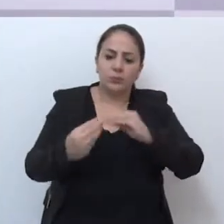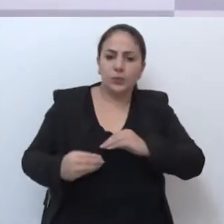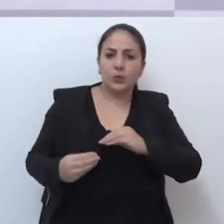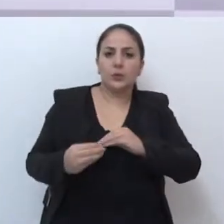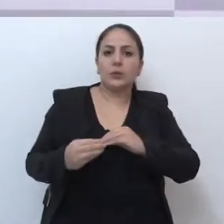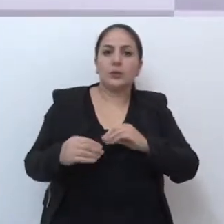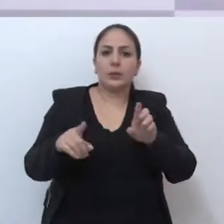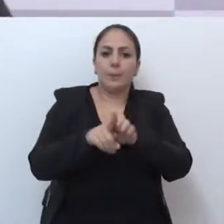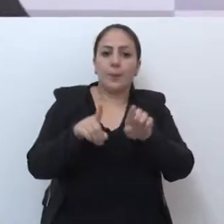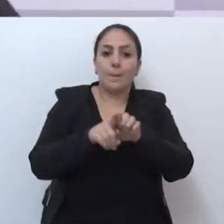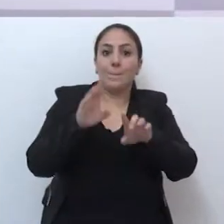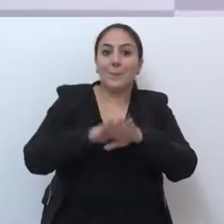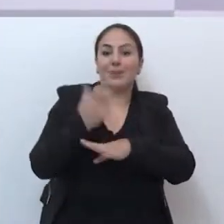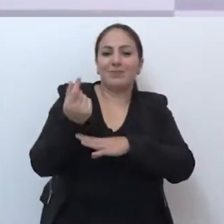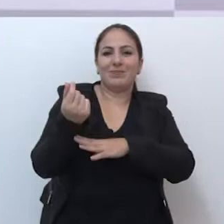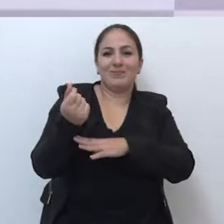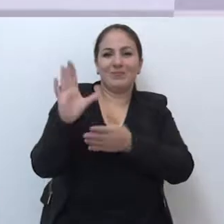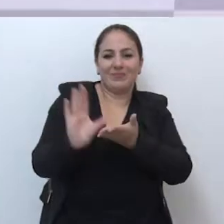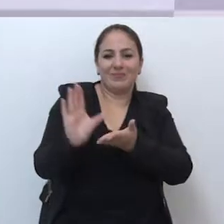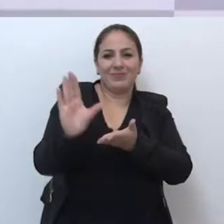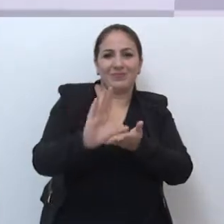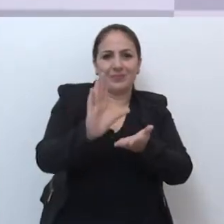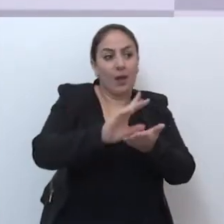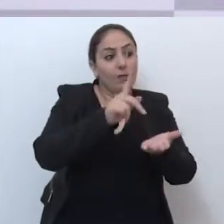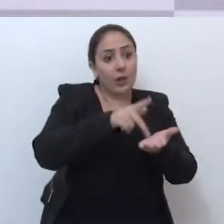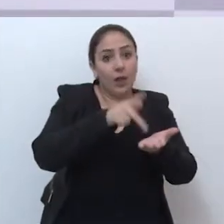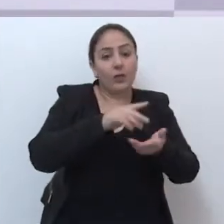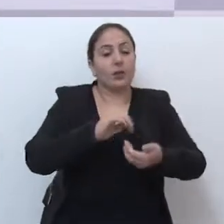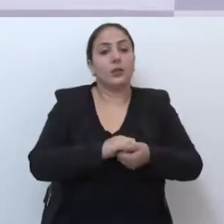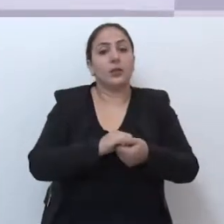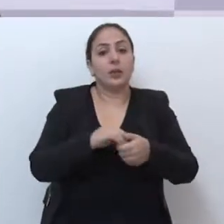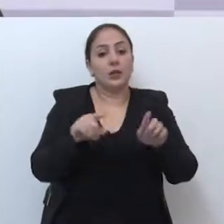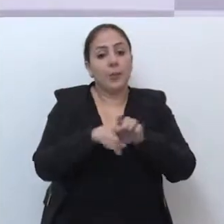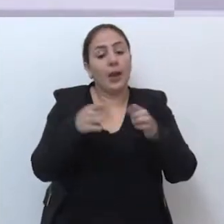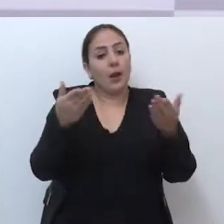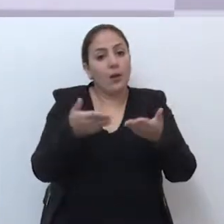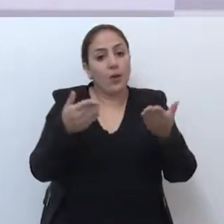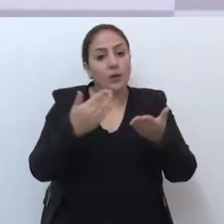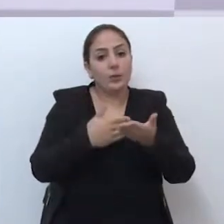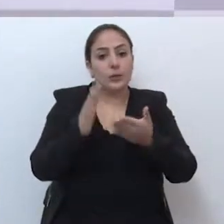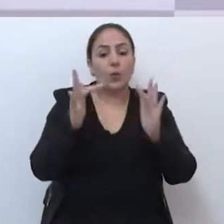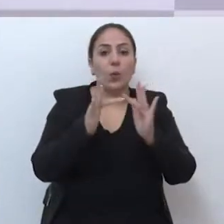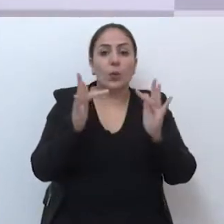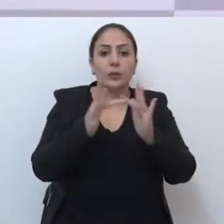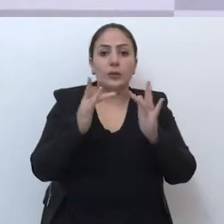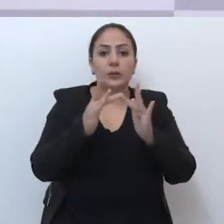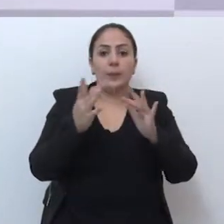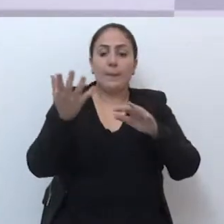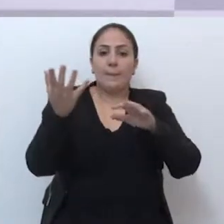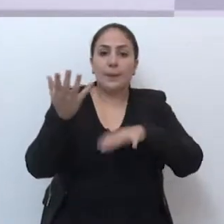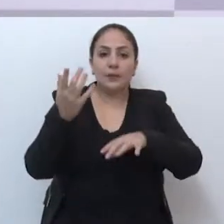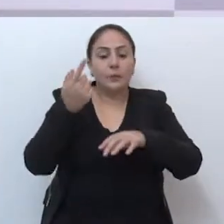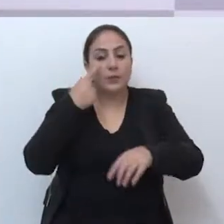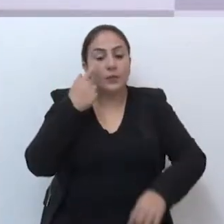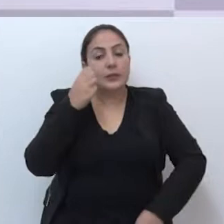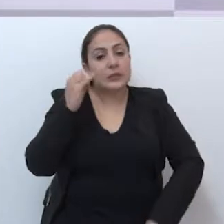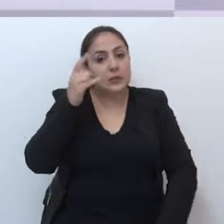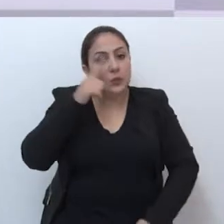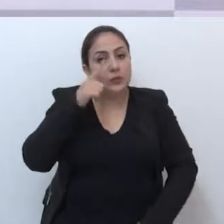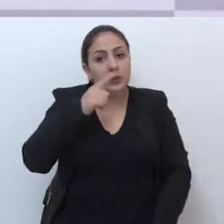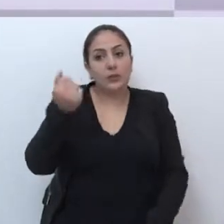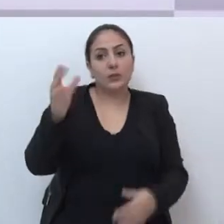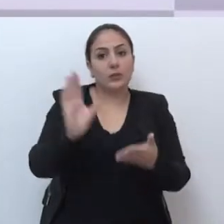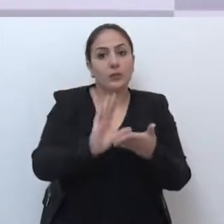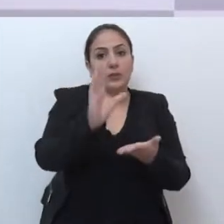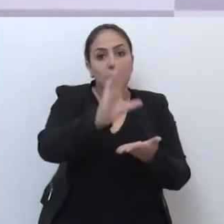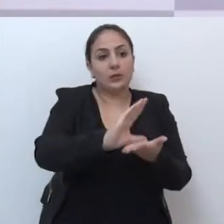implantados ali. Aditivos é mais dinheiro, né? Essa é a verdade. Então agora entraram em contato lá com Brasília para ver se vem esse recurso